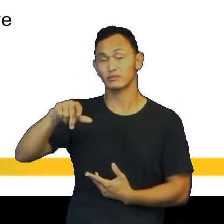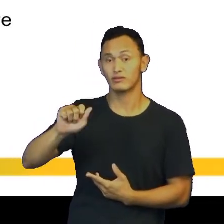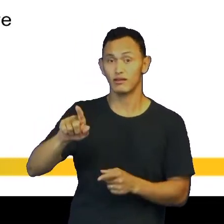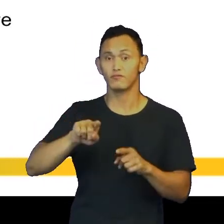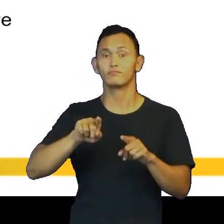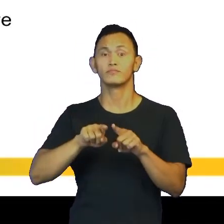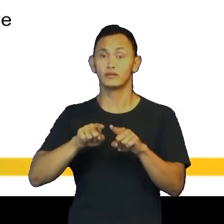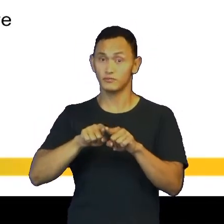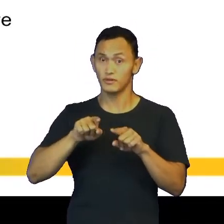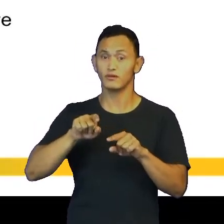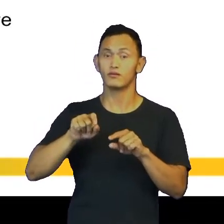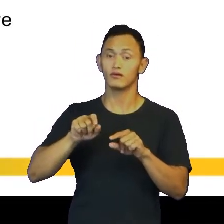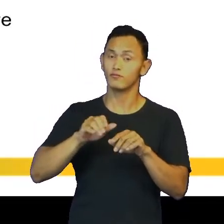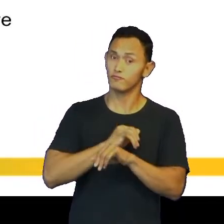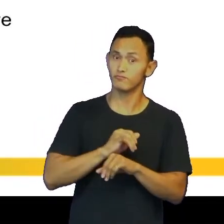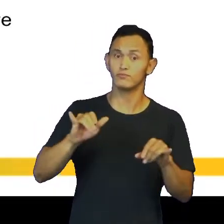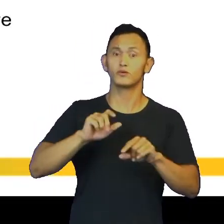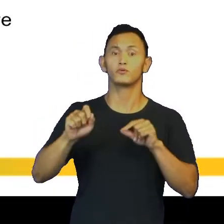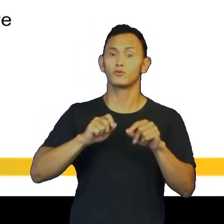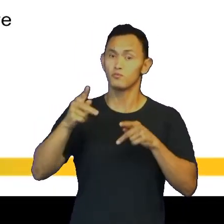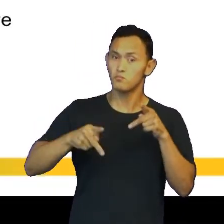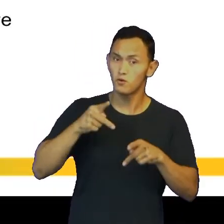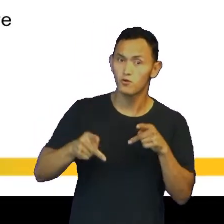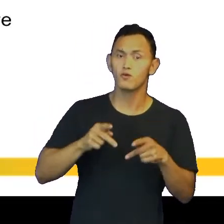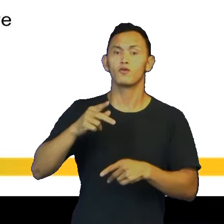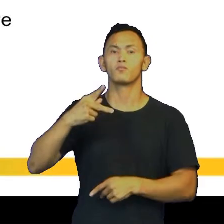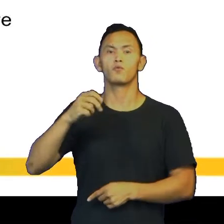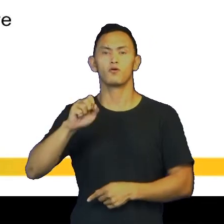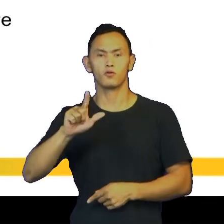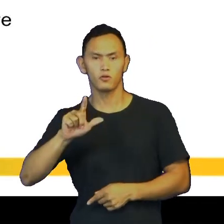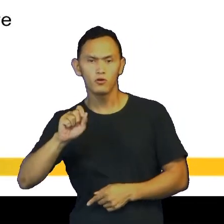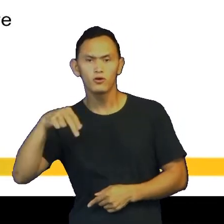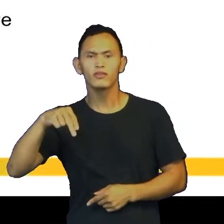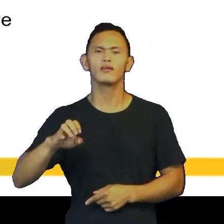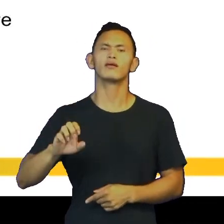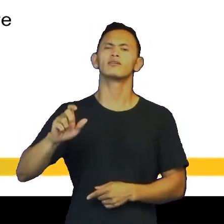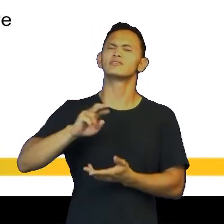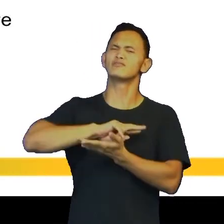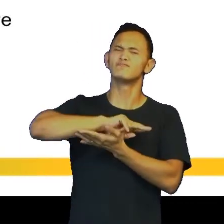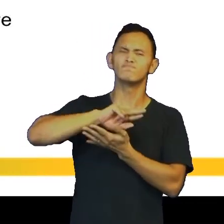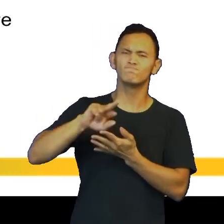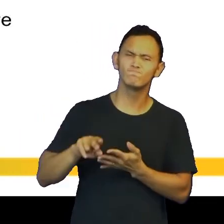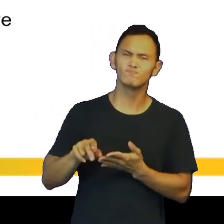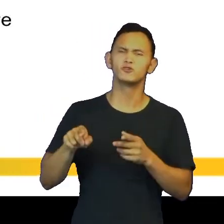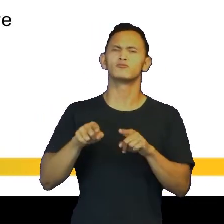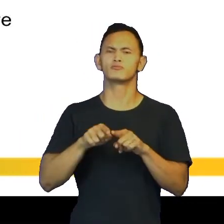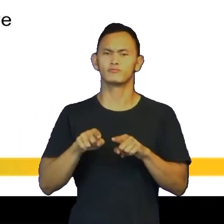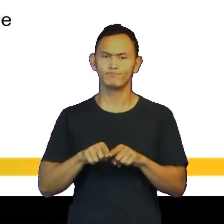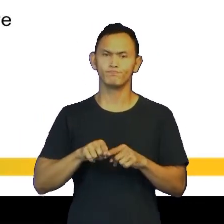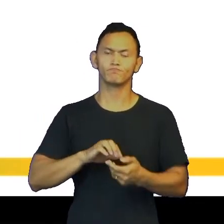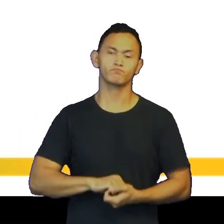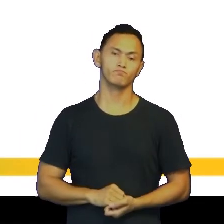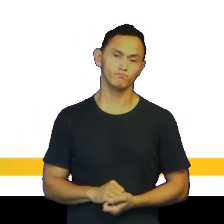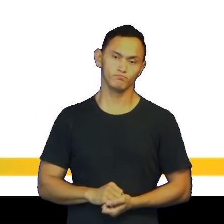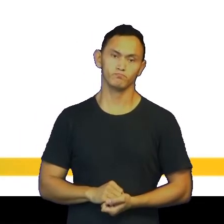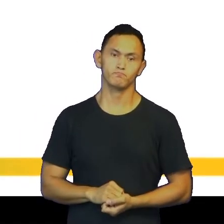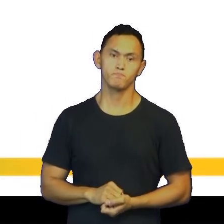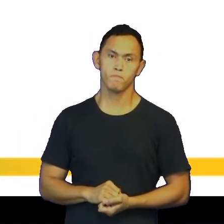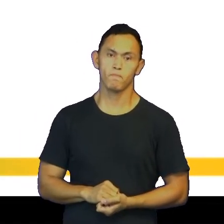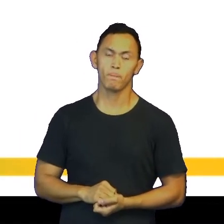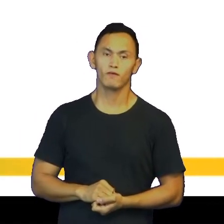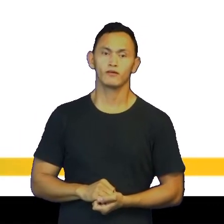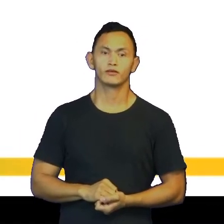os povos os lagos né que são os poloneses louvemos croatas sérvios entre outros